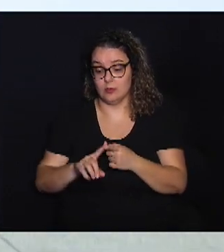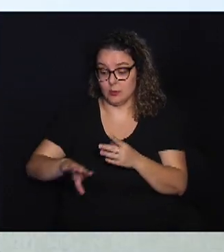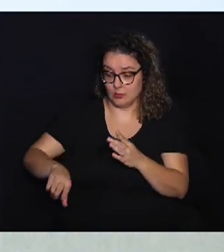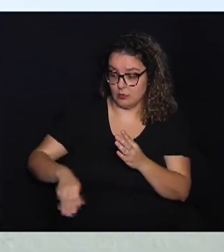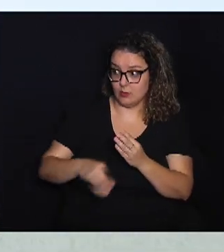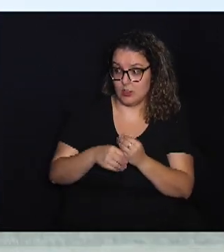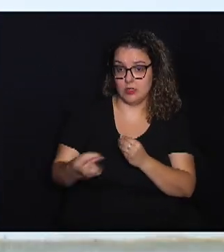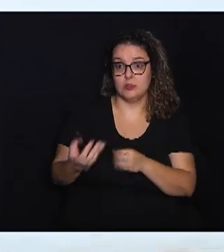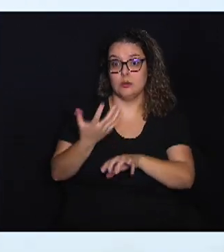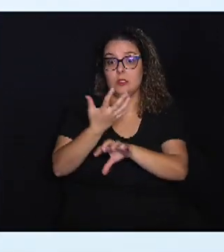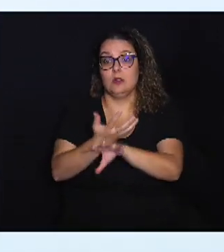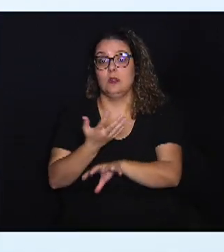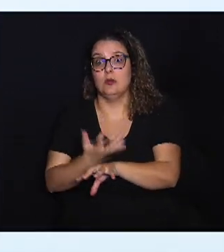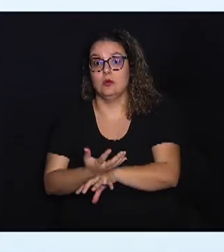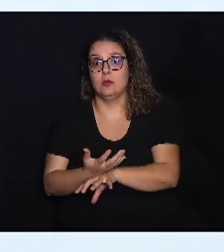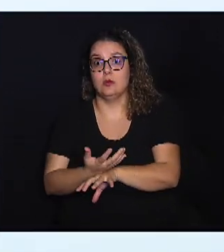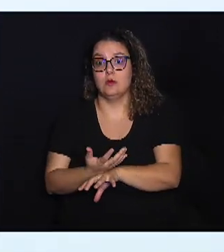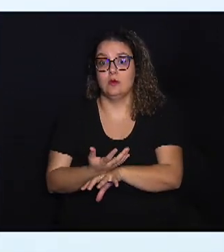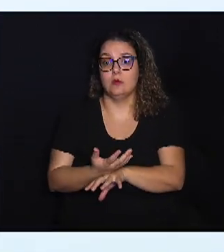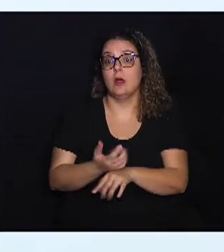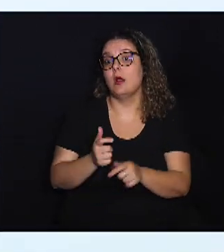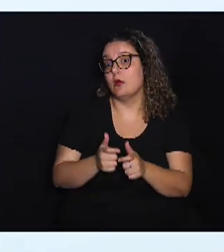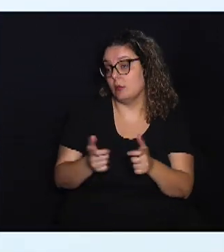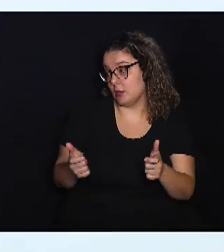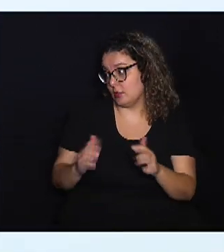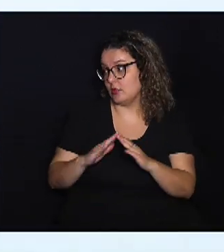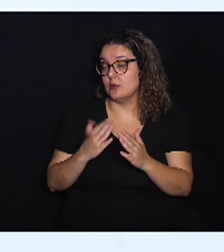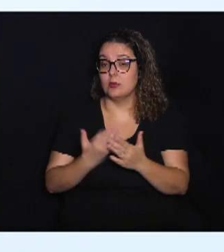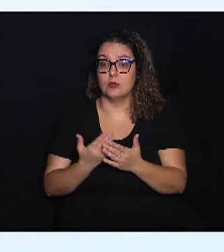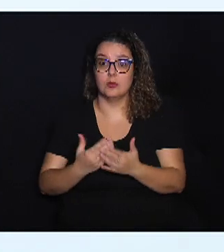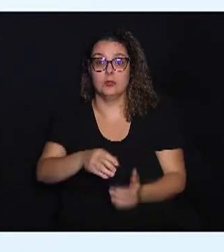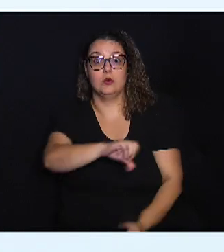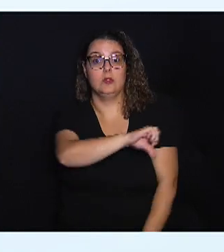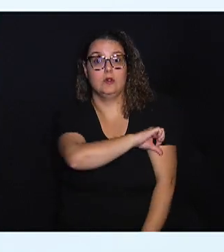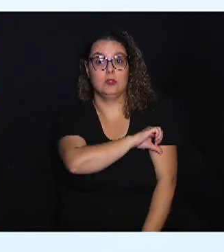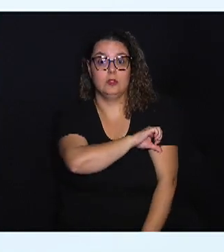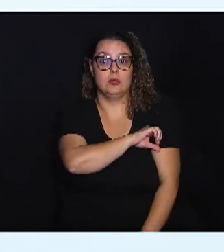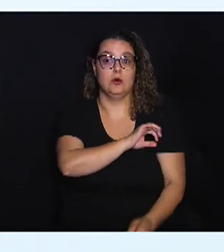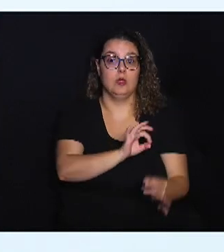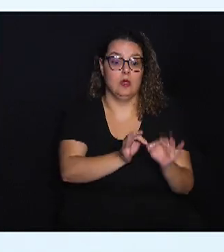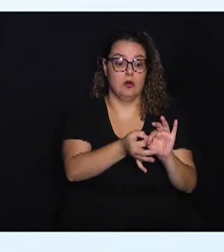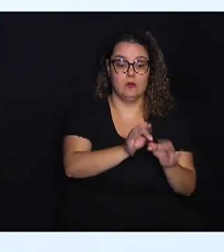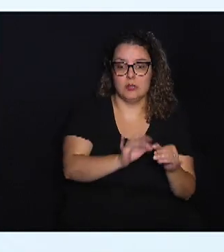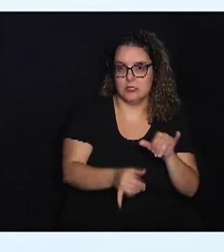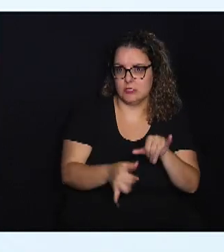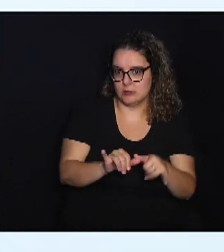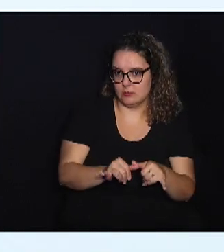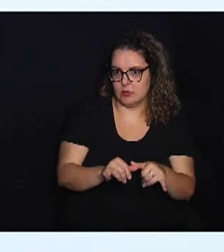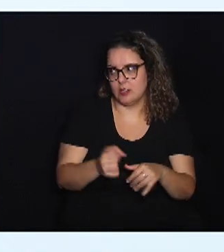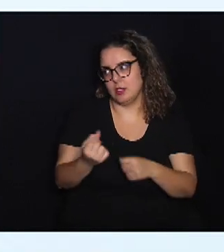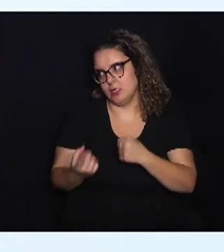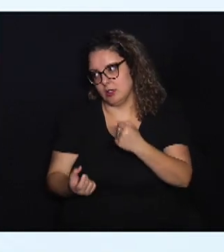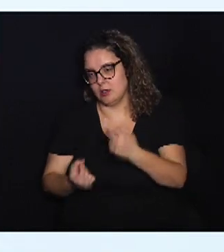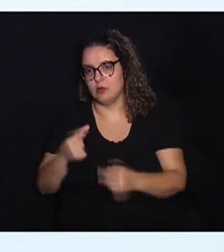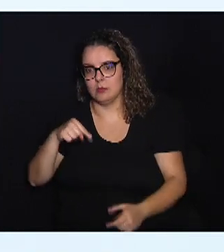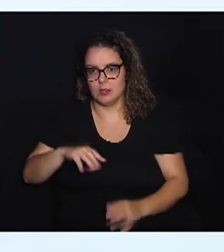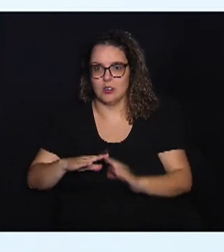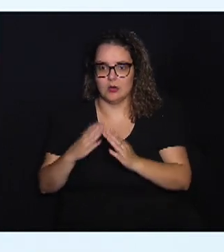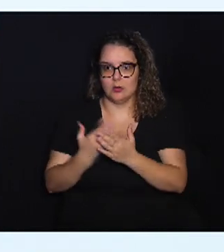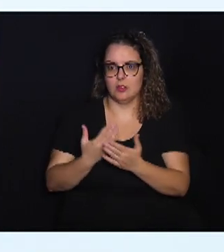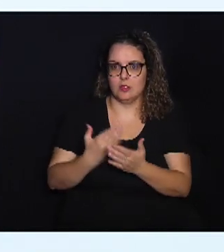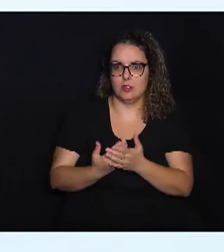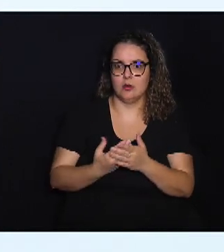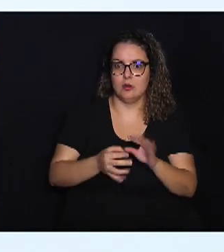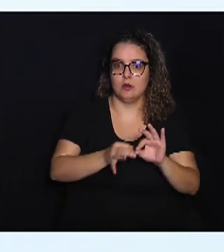novas disciplinas, então, boa parte das escolas no 9º ano trabalha física e química. Algumas, né, aqui no colégio a gente trabalha já a